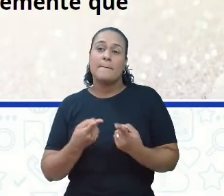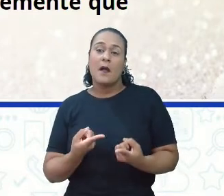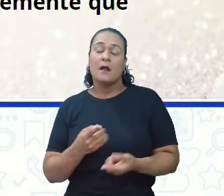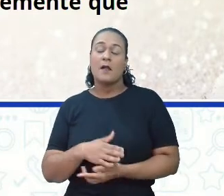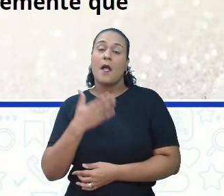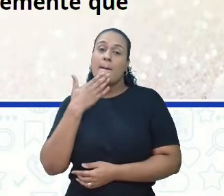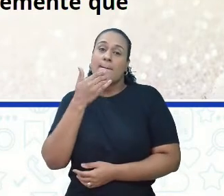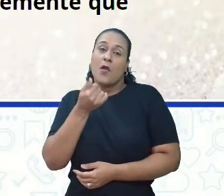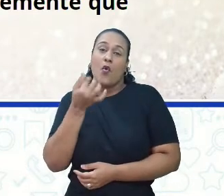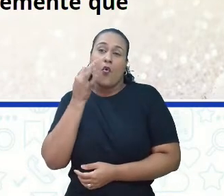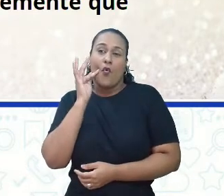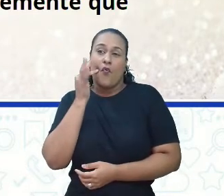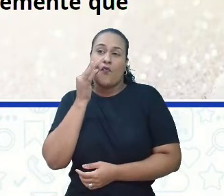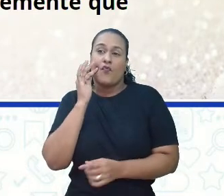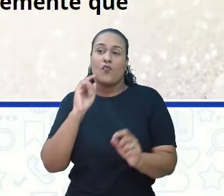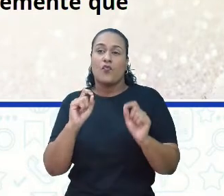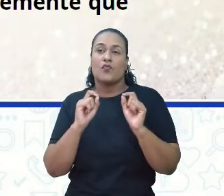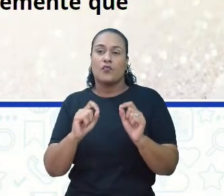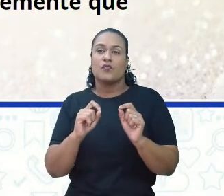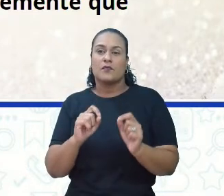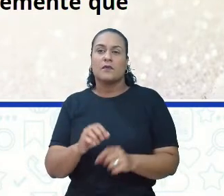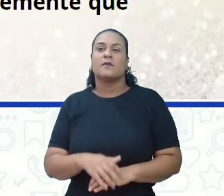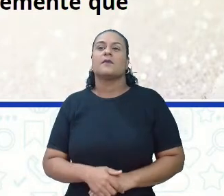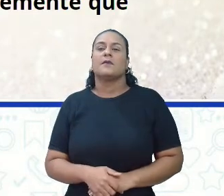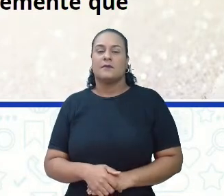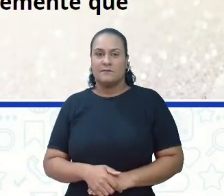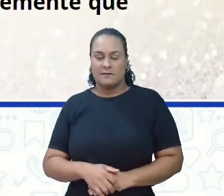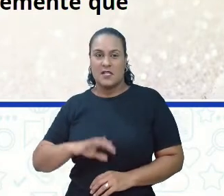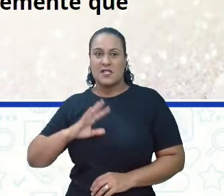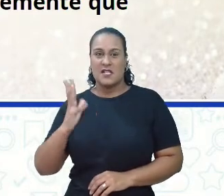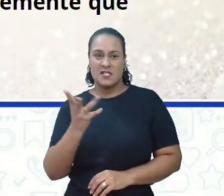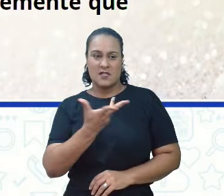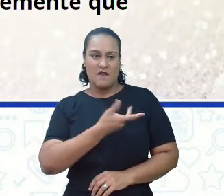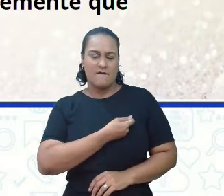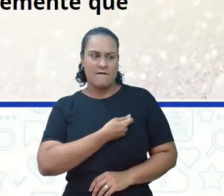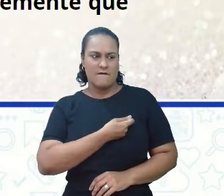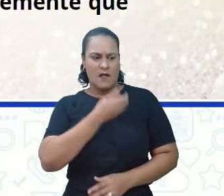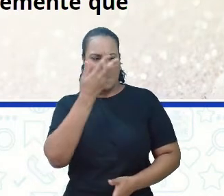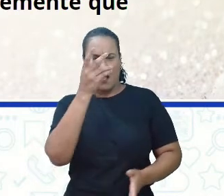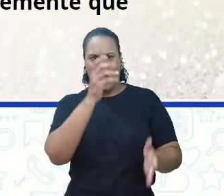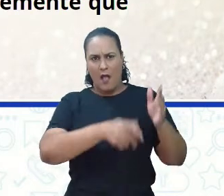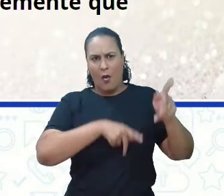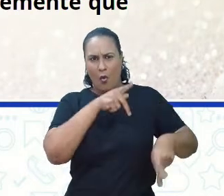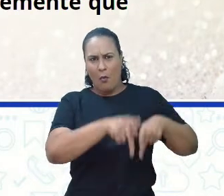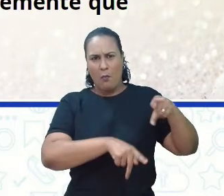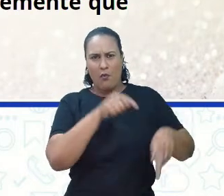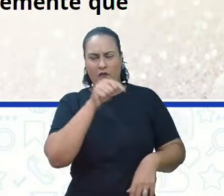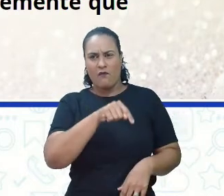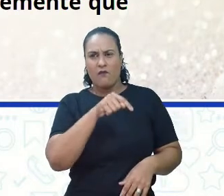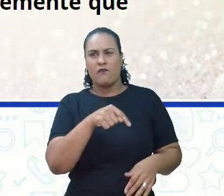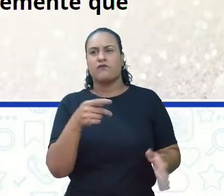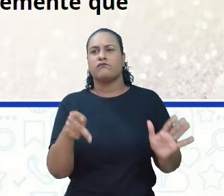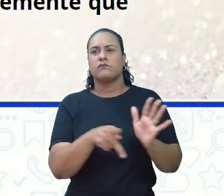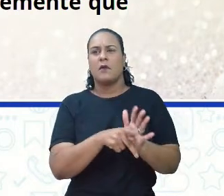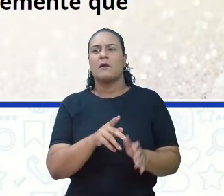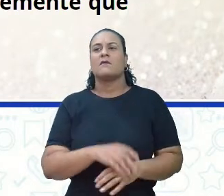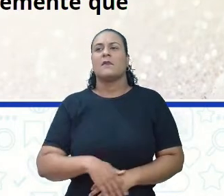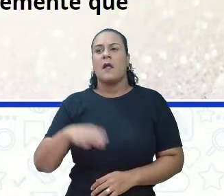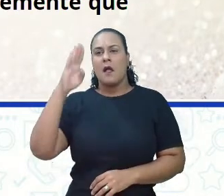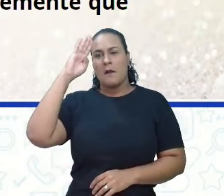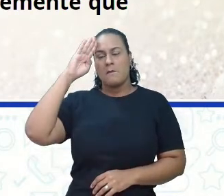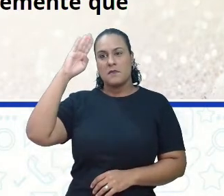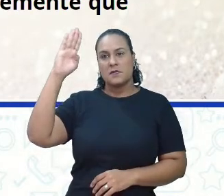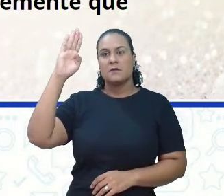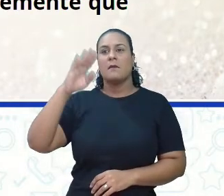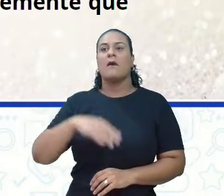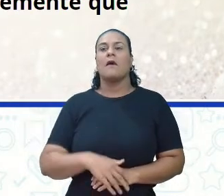melhor fruto que nela se pode fazer, me parece que será salvar esta gente. E esta deve ser a principal semente que Vossa Alteza em